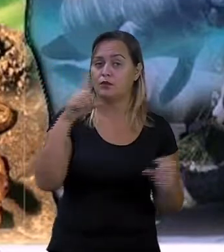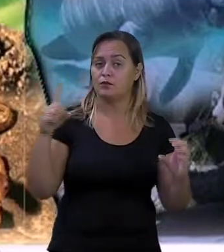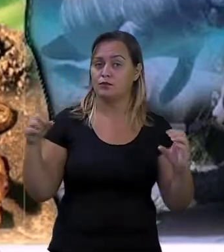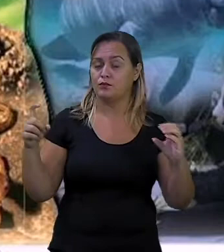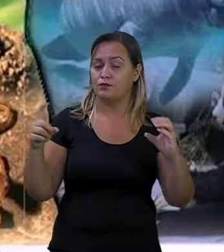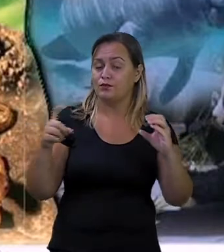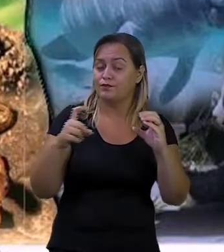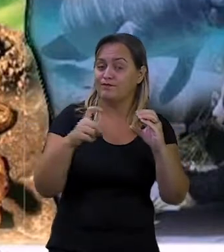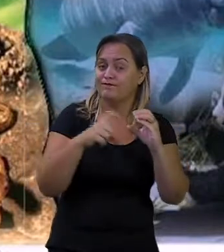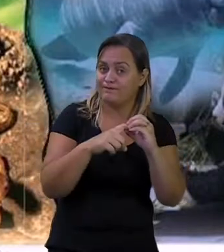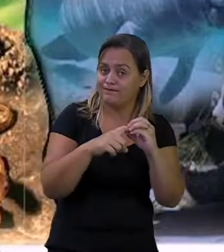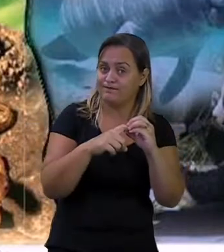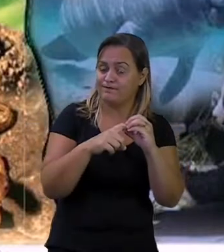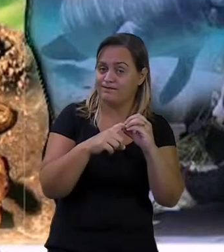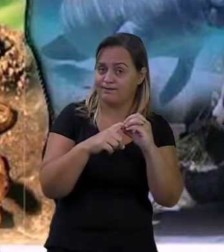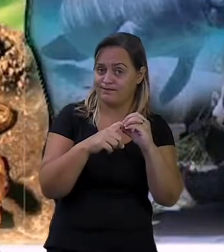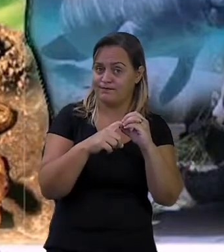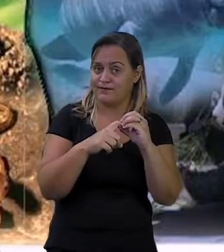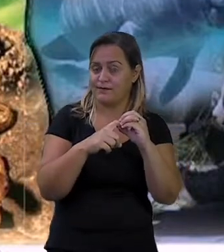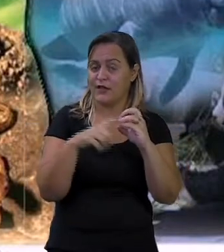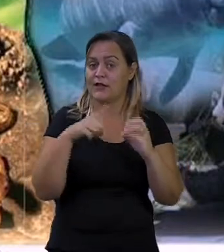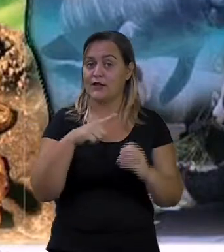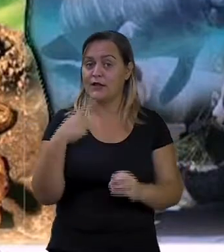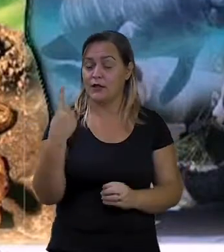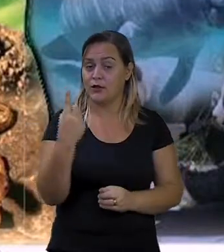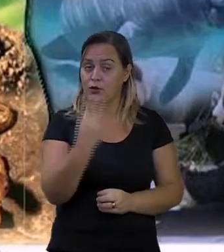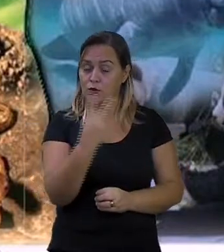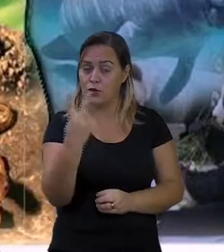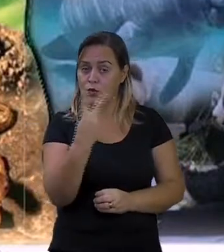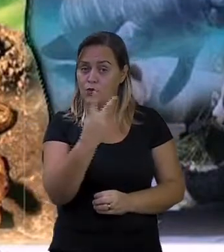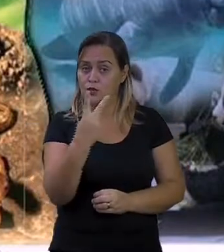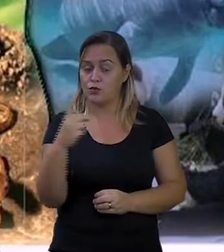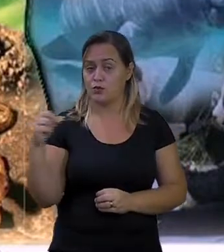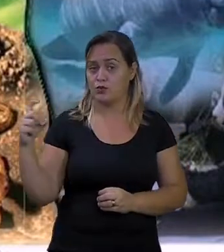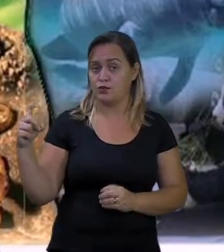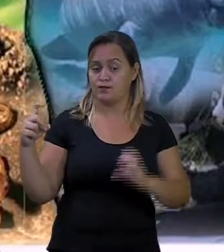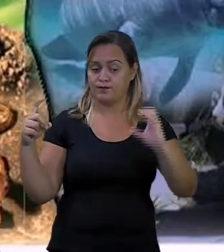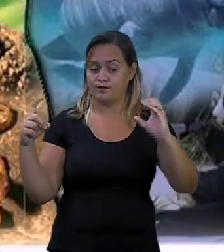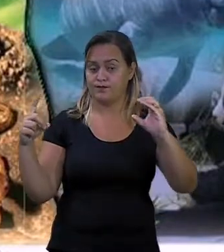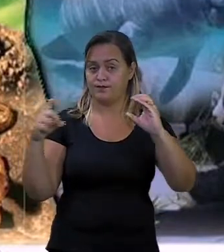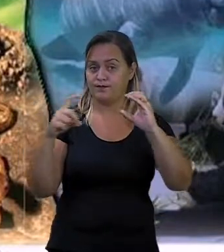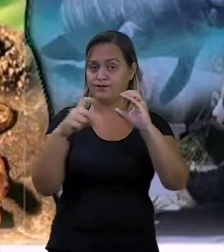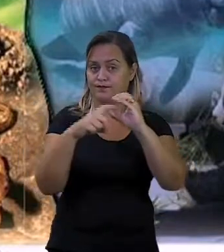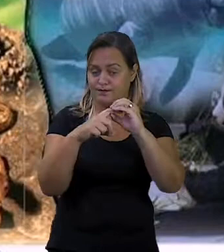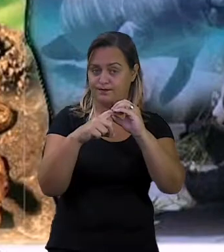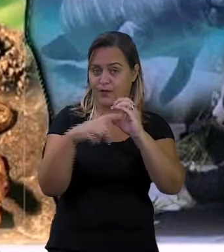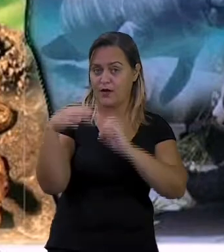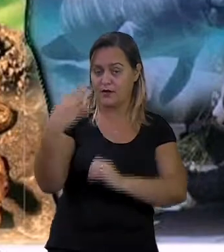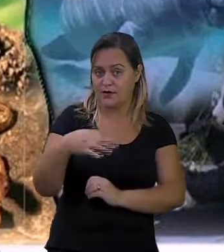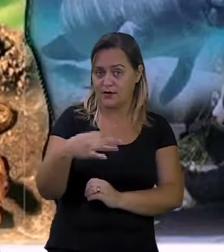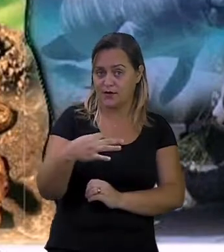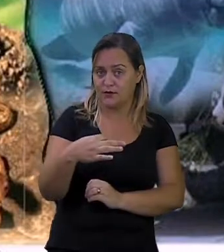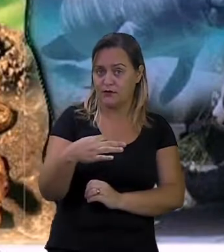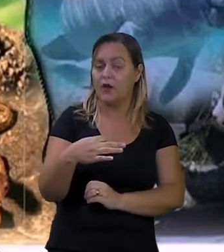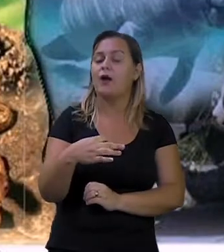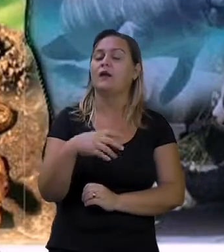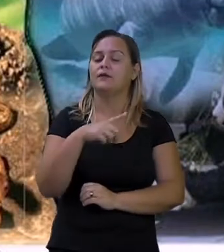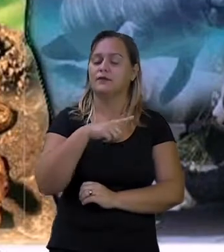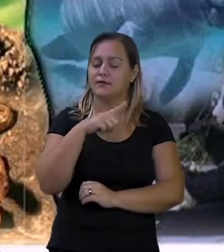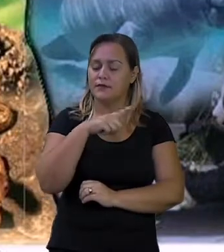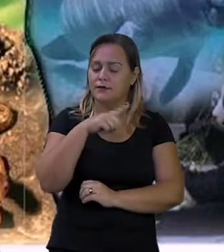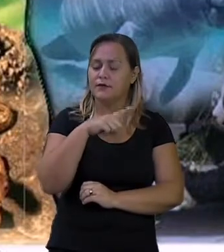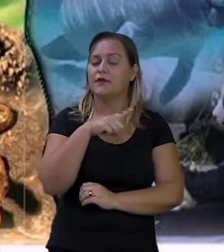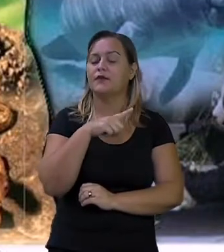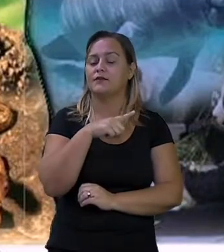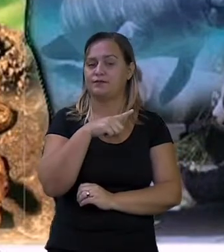envolve a presença de dois gametas. Lembra que nós falamos disso? E aí, esta é